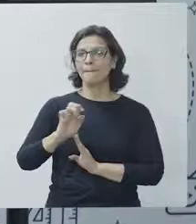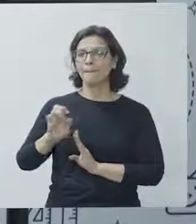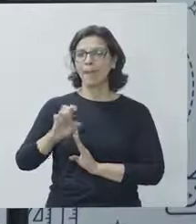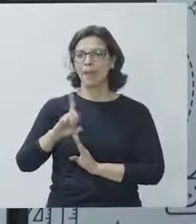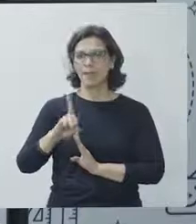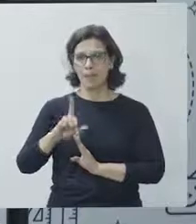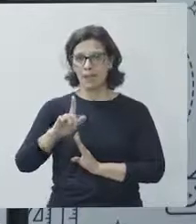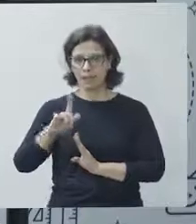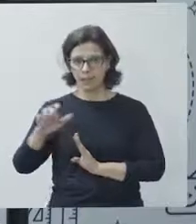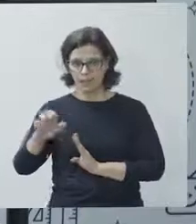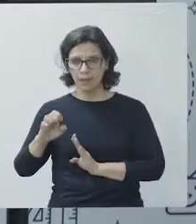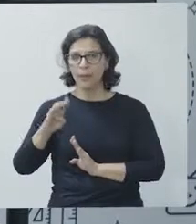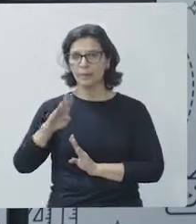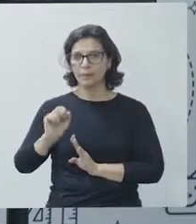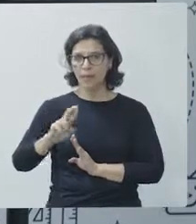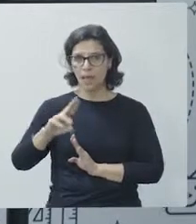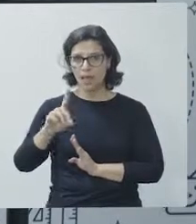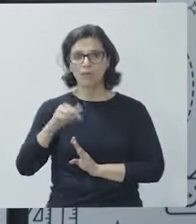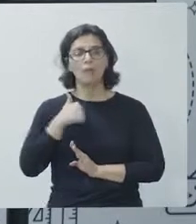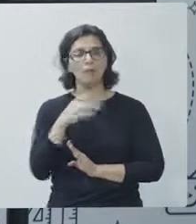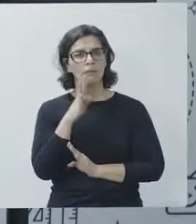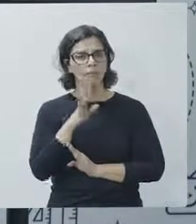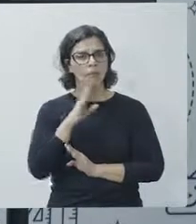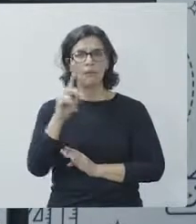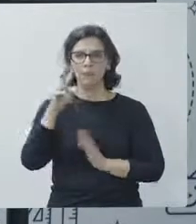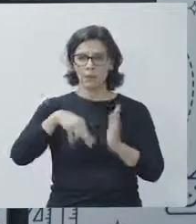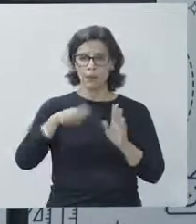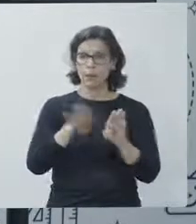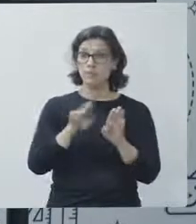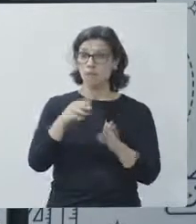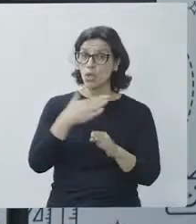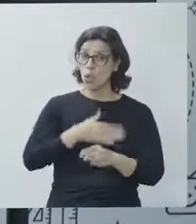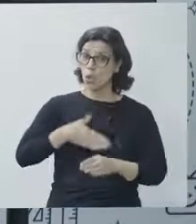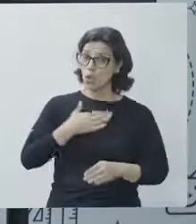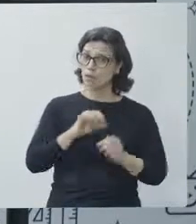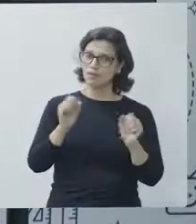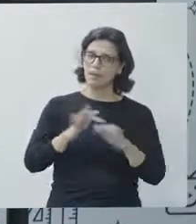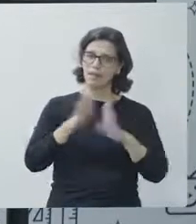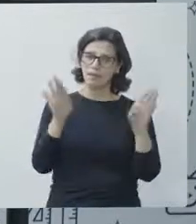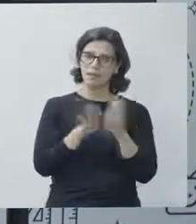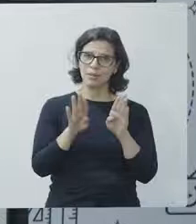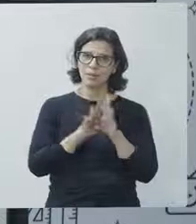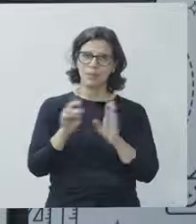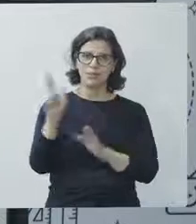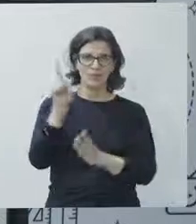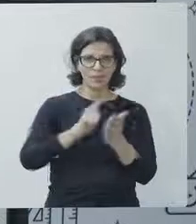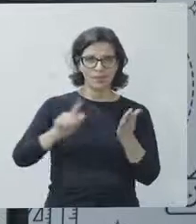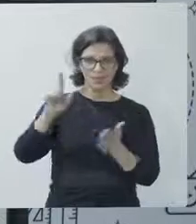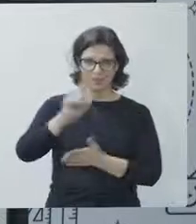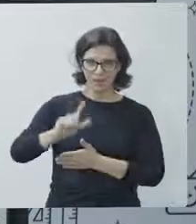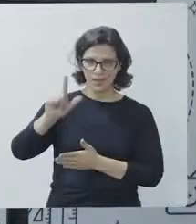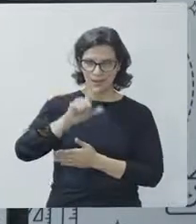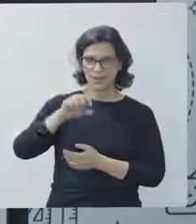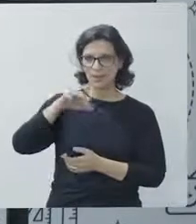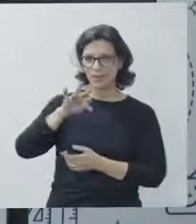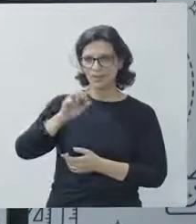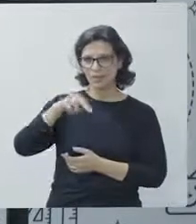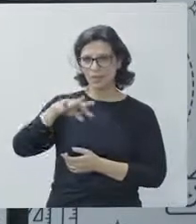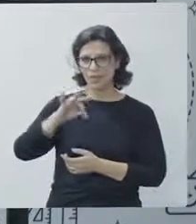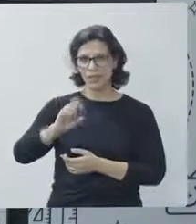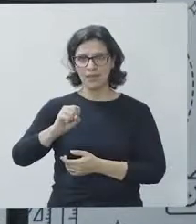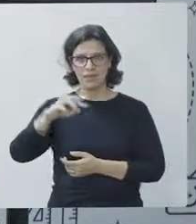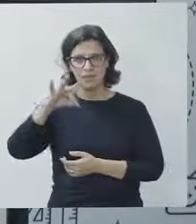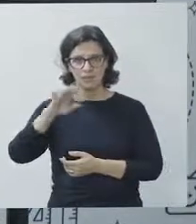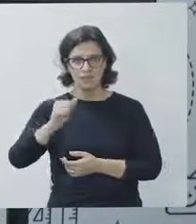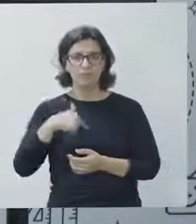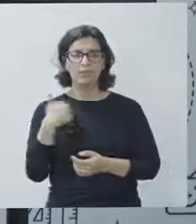né, indico para vocês, é uma leitura bem bacana. E se você gosta, claro, de literatura fantástica, lembra que a gente começou a falar sobre